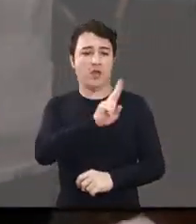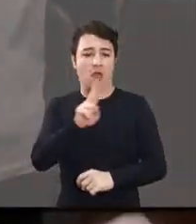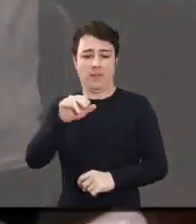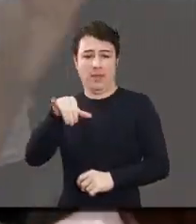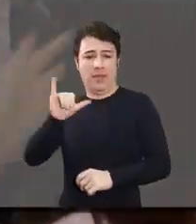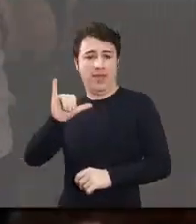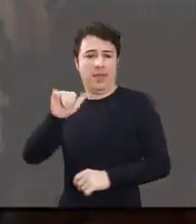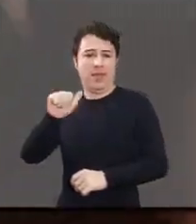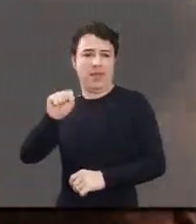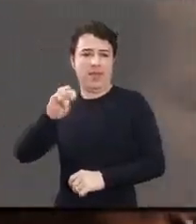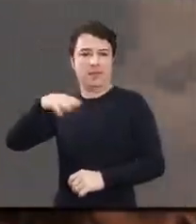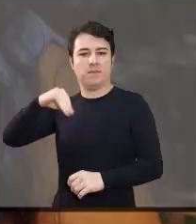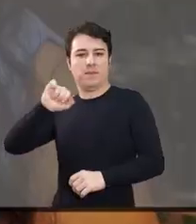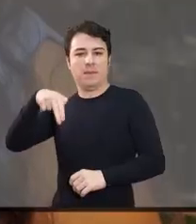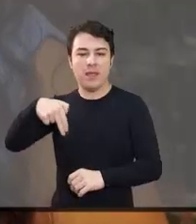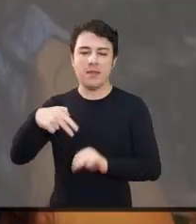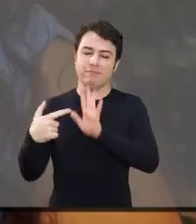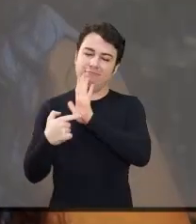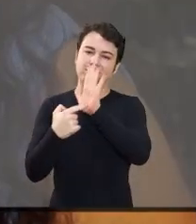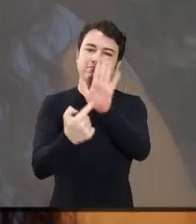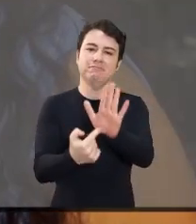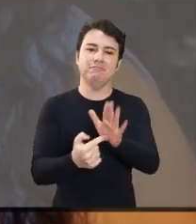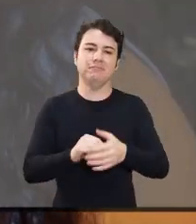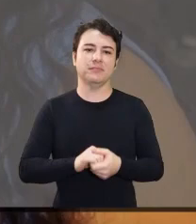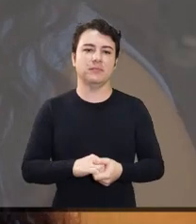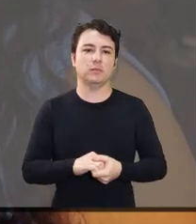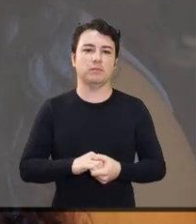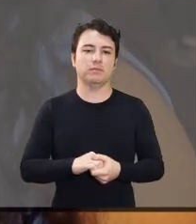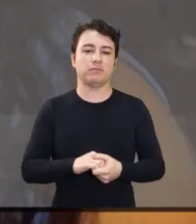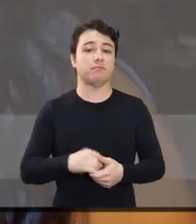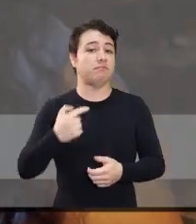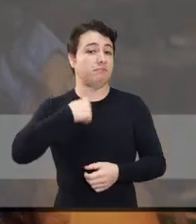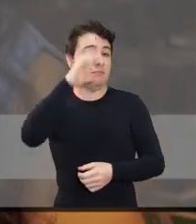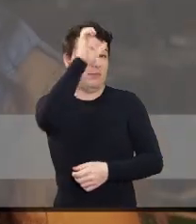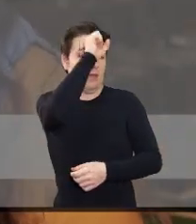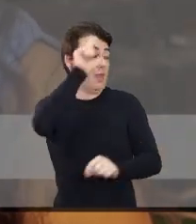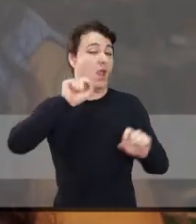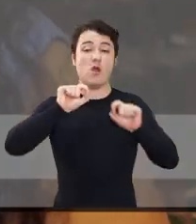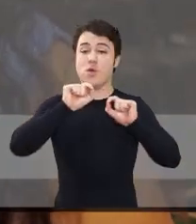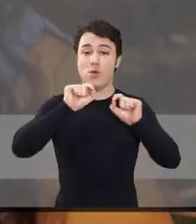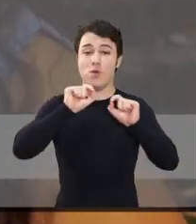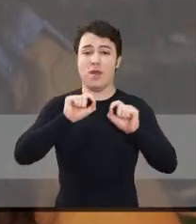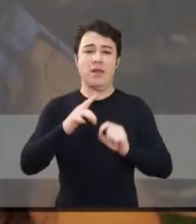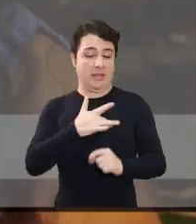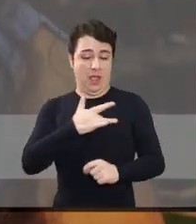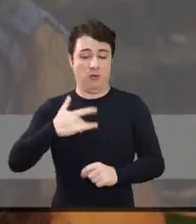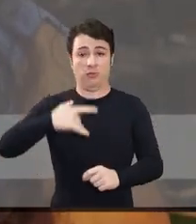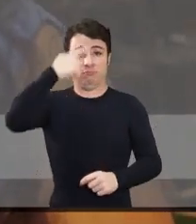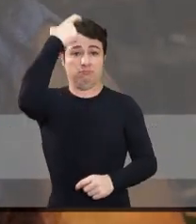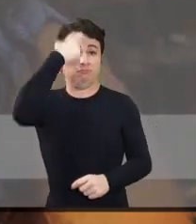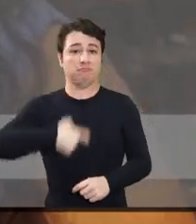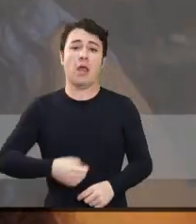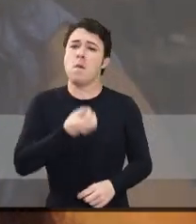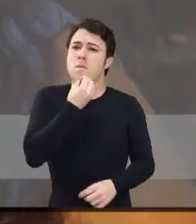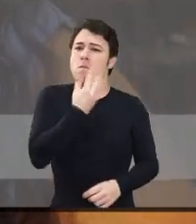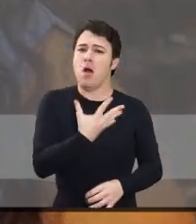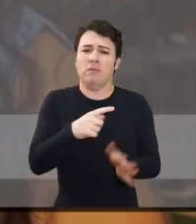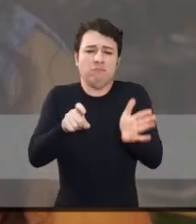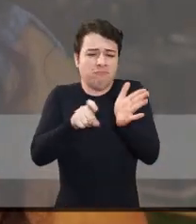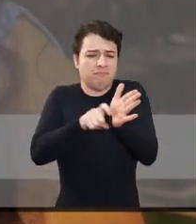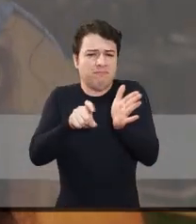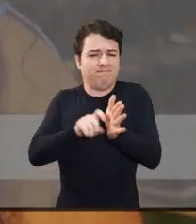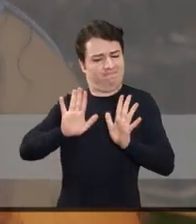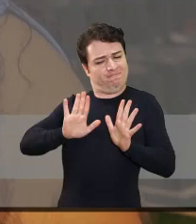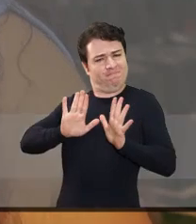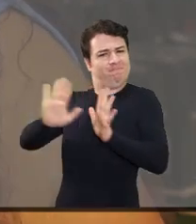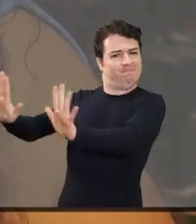aprenderam direitinho a lição, como a pequena Yasmin. Eu aprendi que a melhor solução assim, para você ficar de bem com a